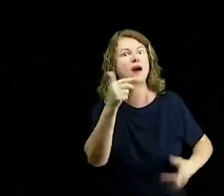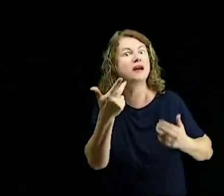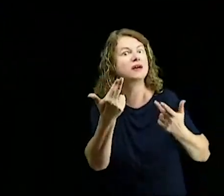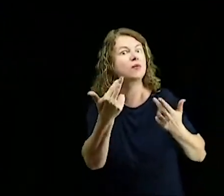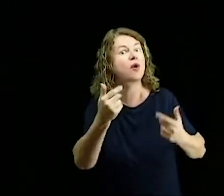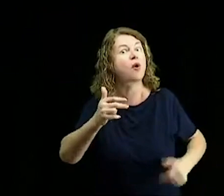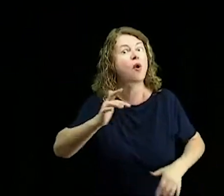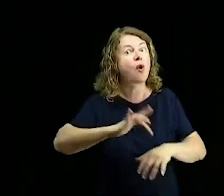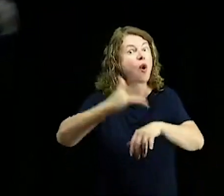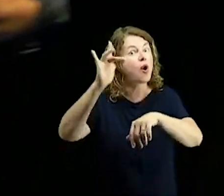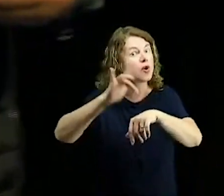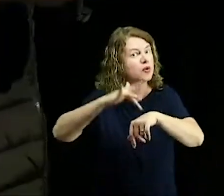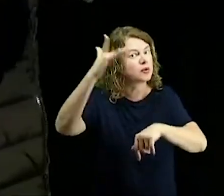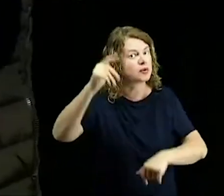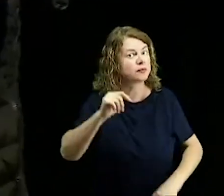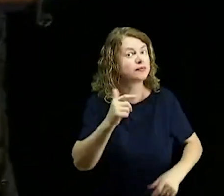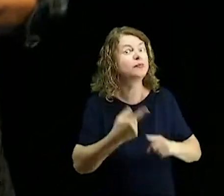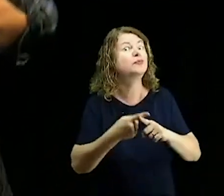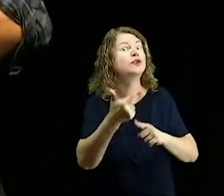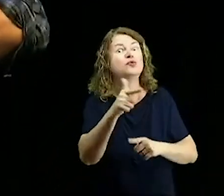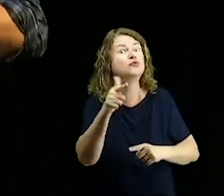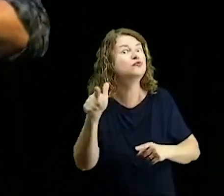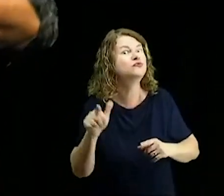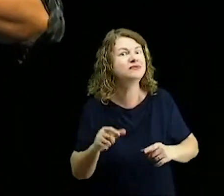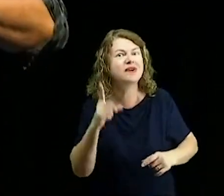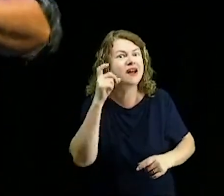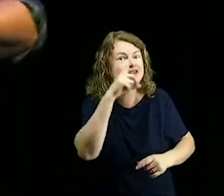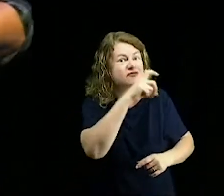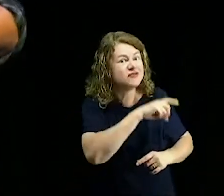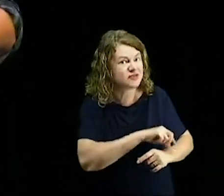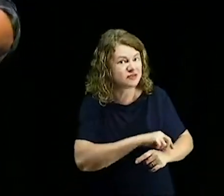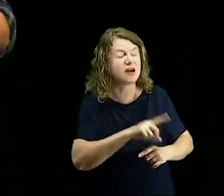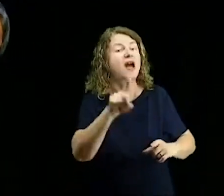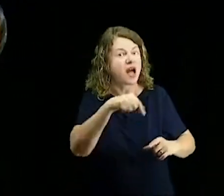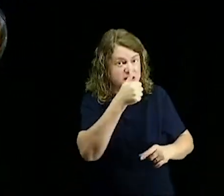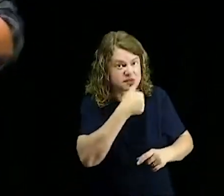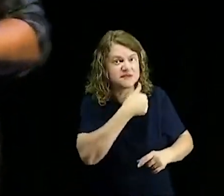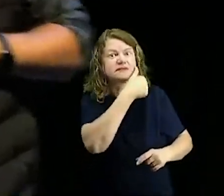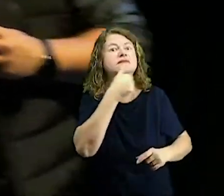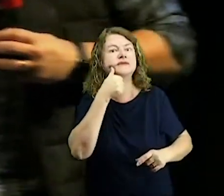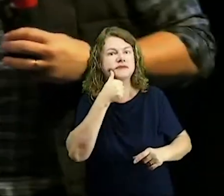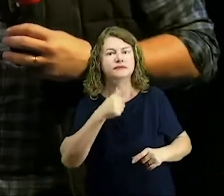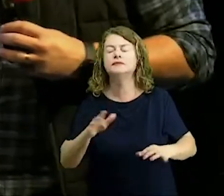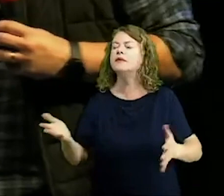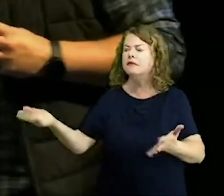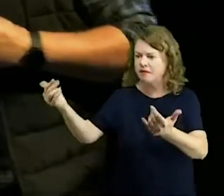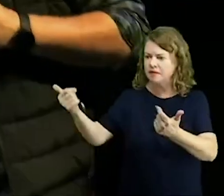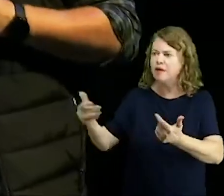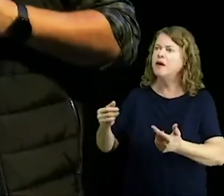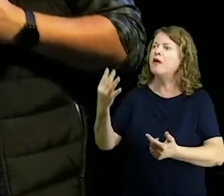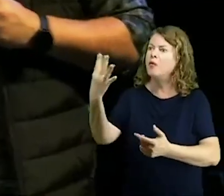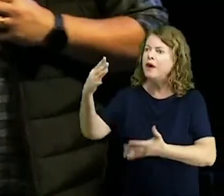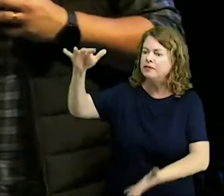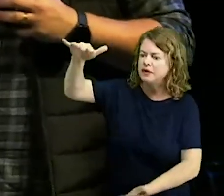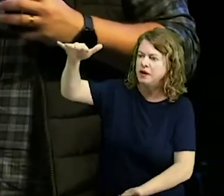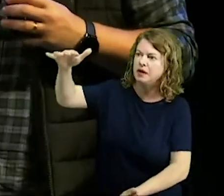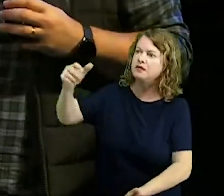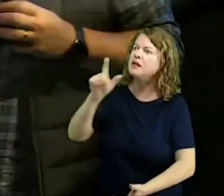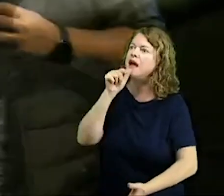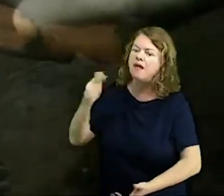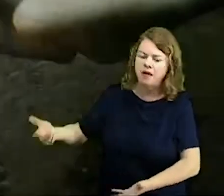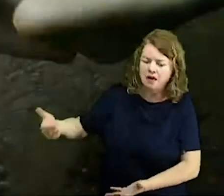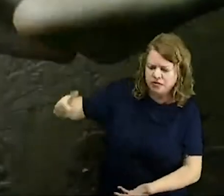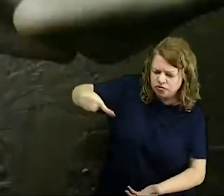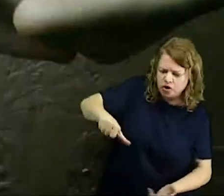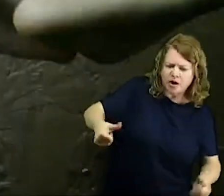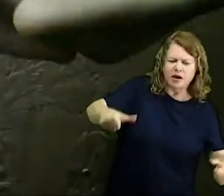Pega 4 cântaros, joga sobre a lenha, joga sobre o altar, joga sobre o bezerro. E disse: fazei a